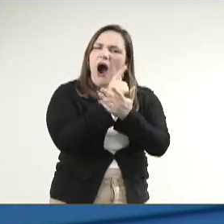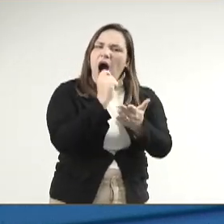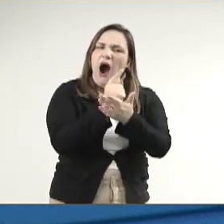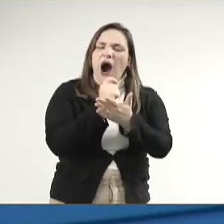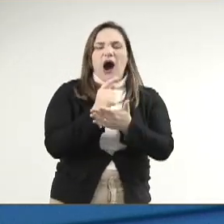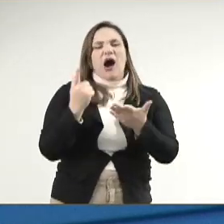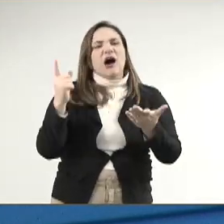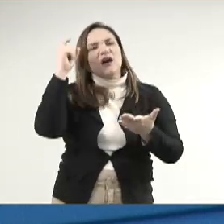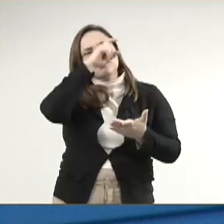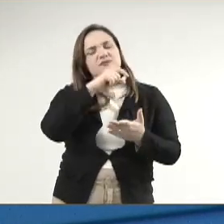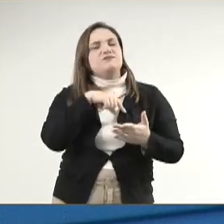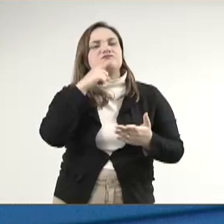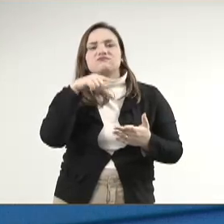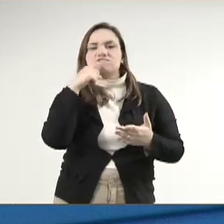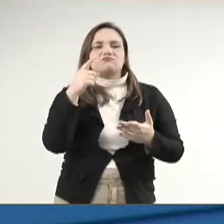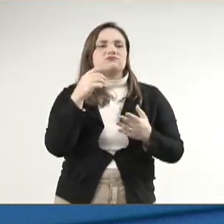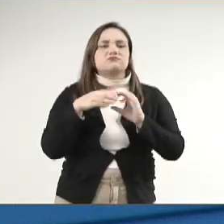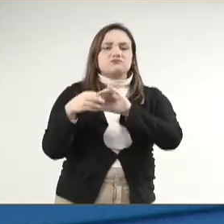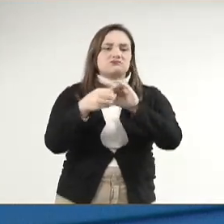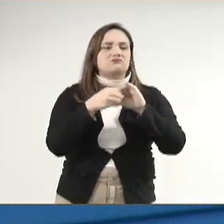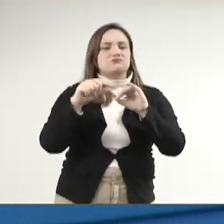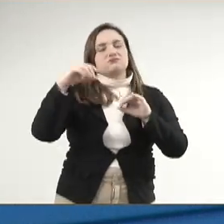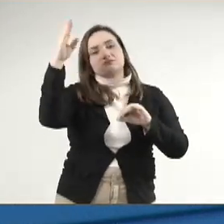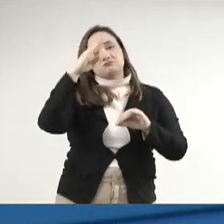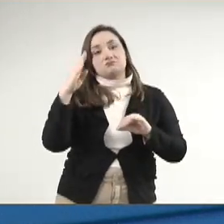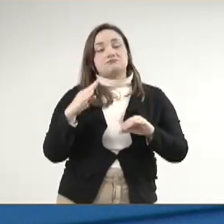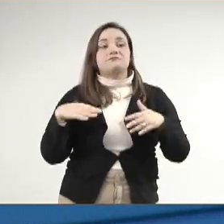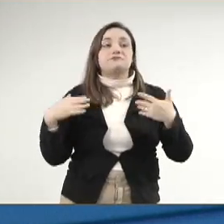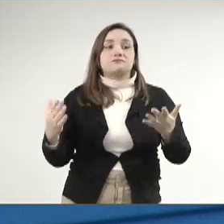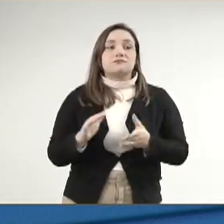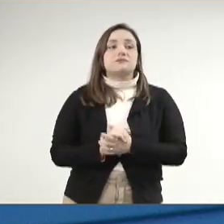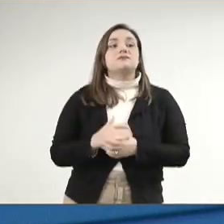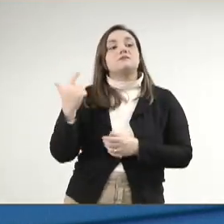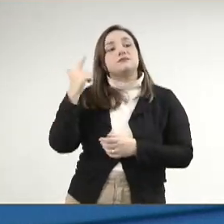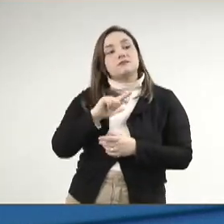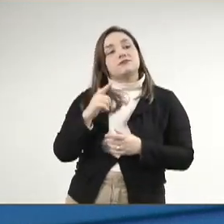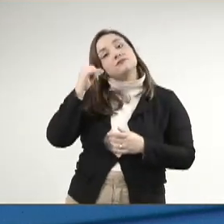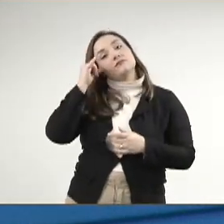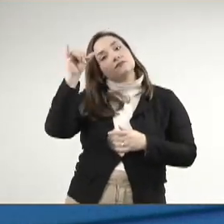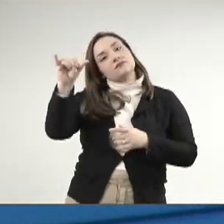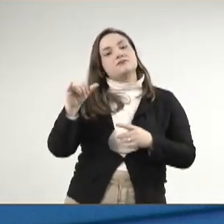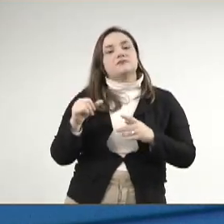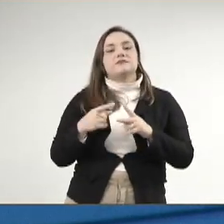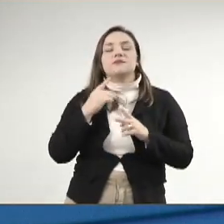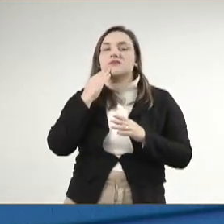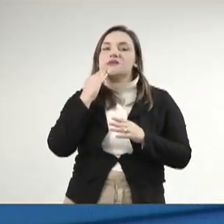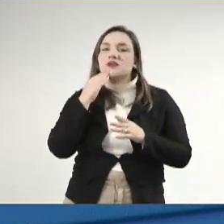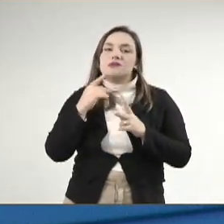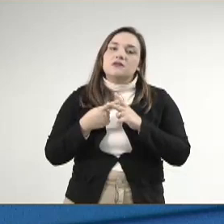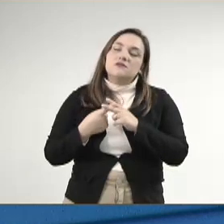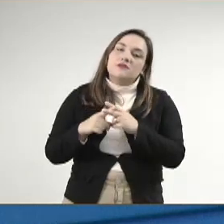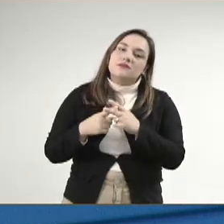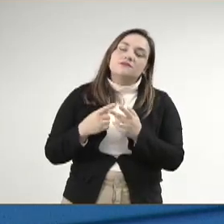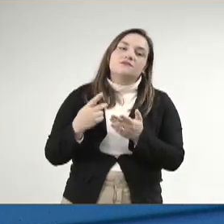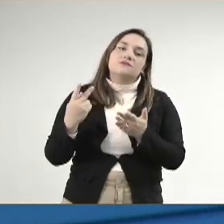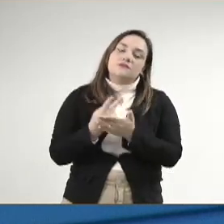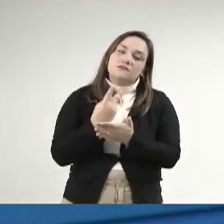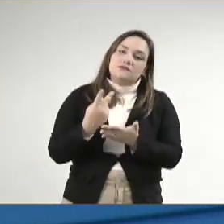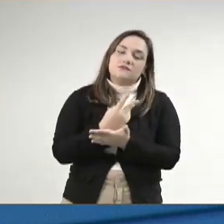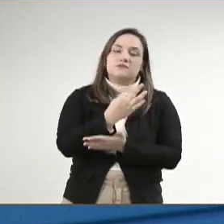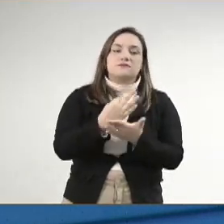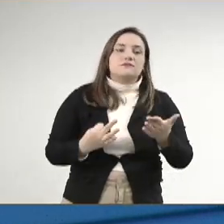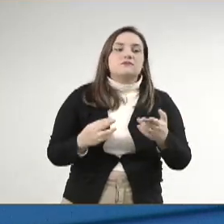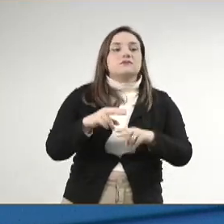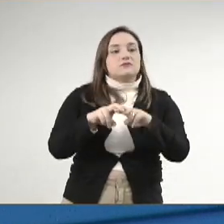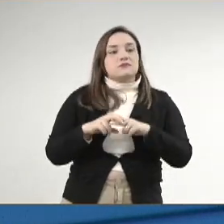inviabiliza o cooperativismo no Brasil. Sendo assim, para evitar distorções, é imperativo que o texto registre de